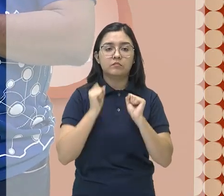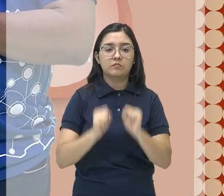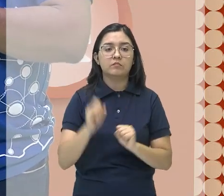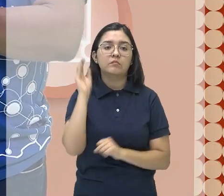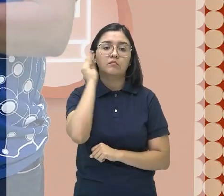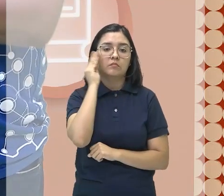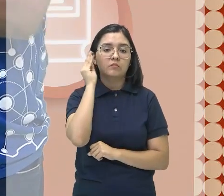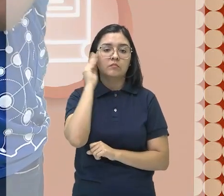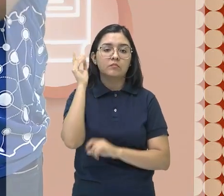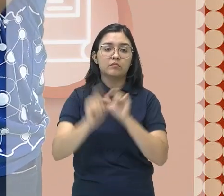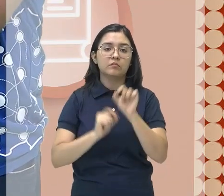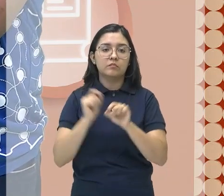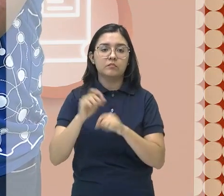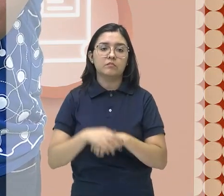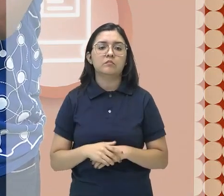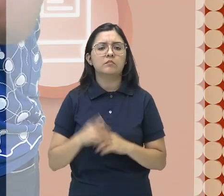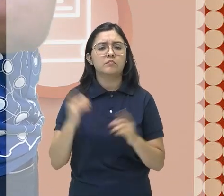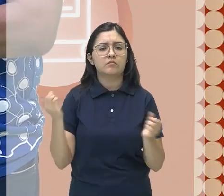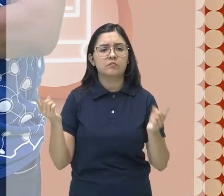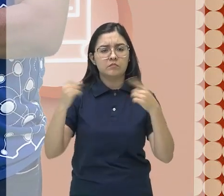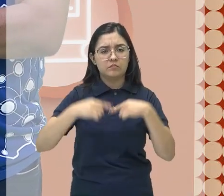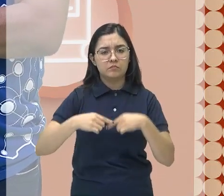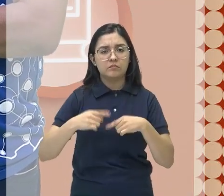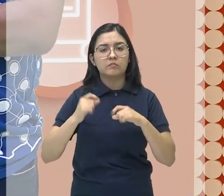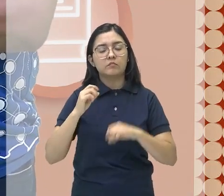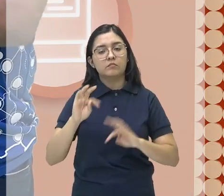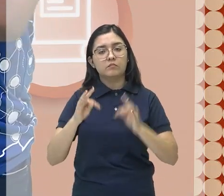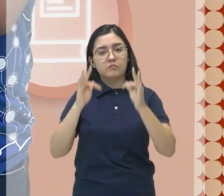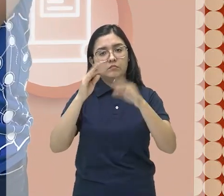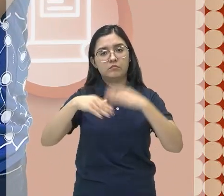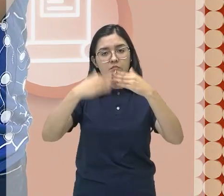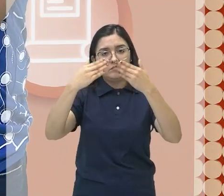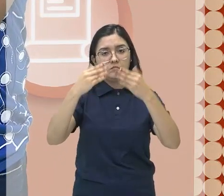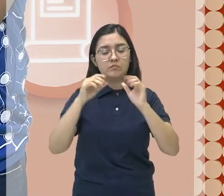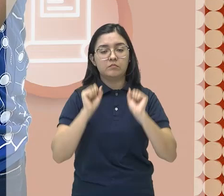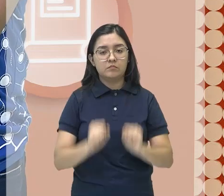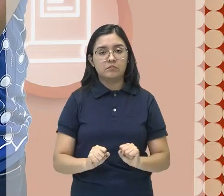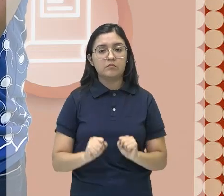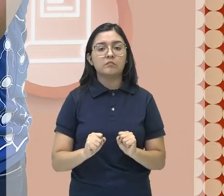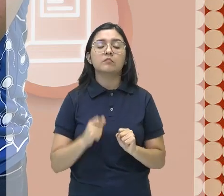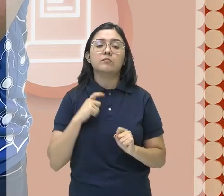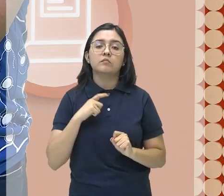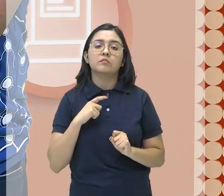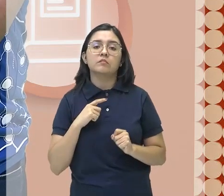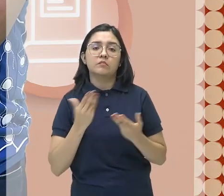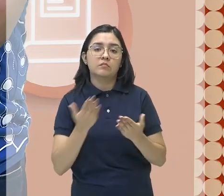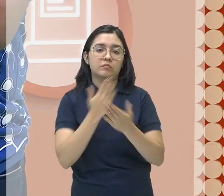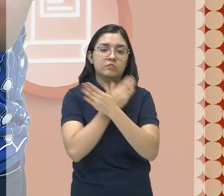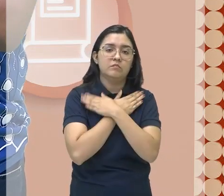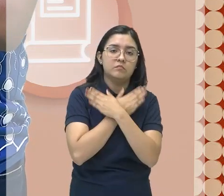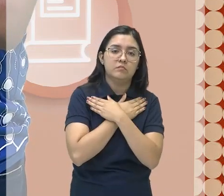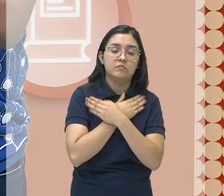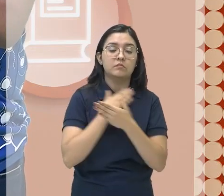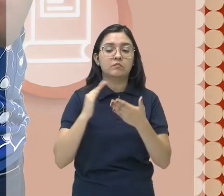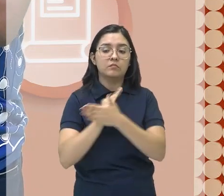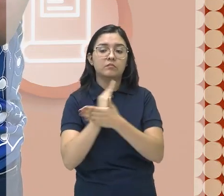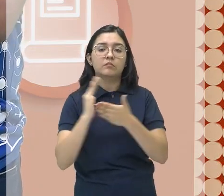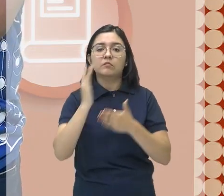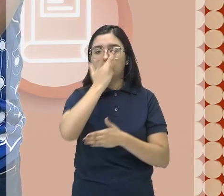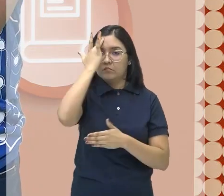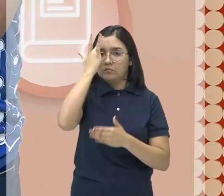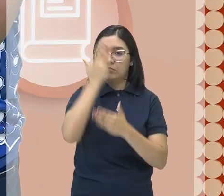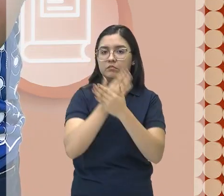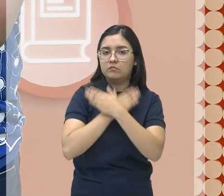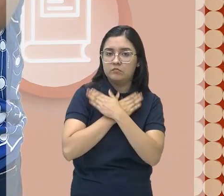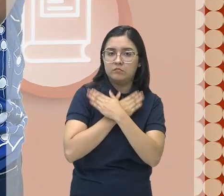seguinte, que os desafios desse avanço, ele pode levar ao desemprego de algumas pessoas, né,